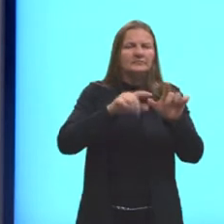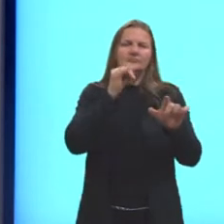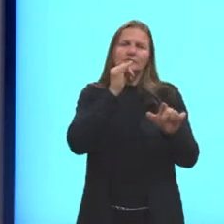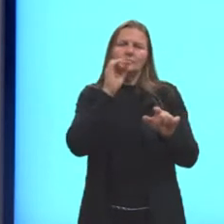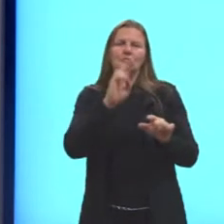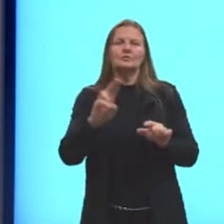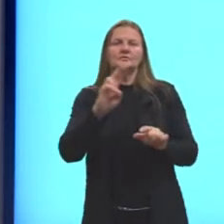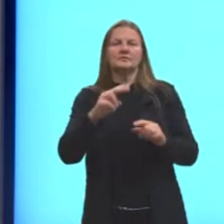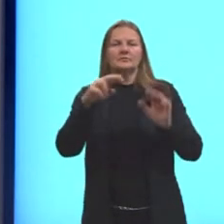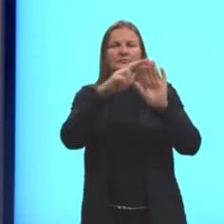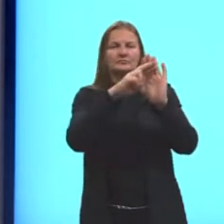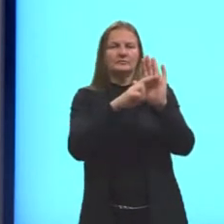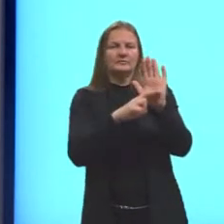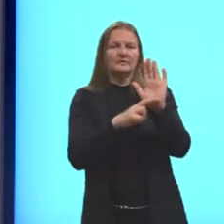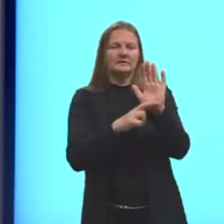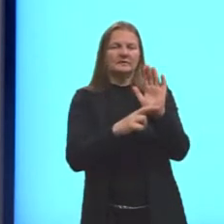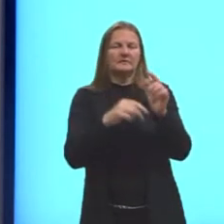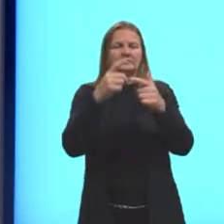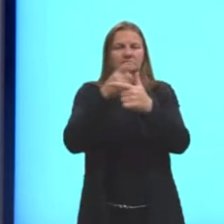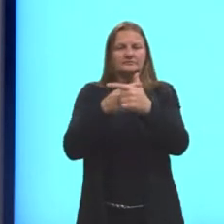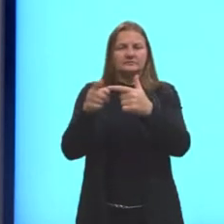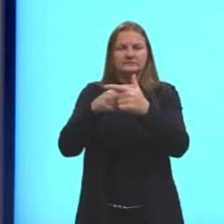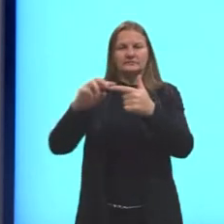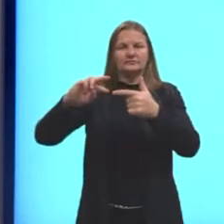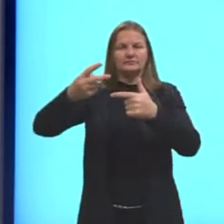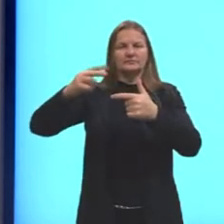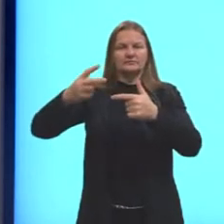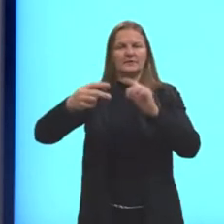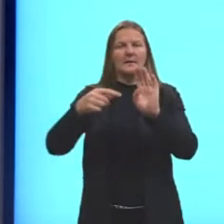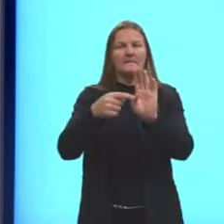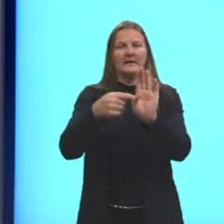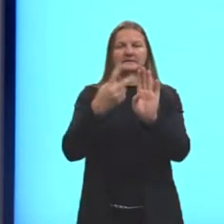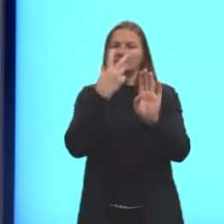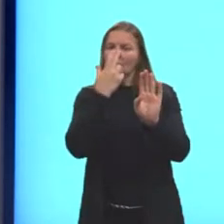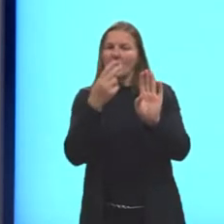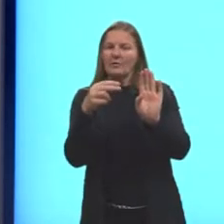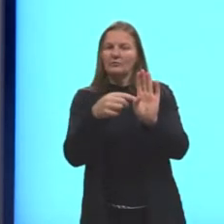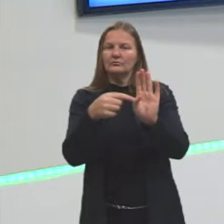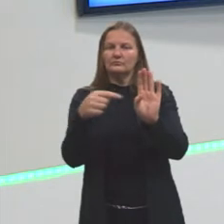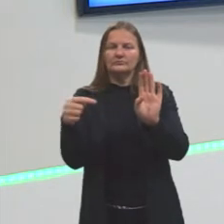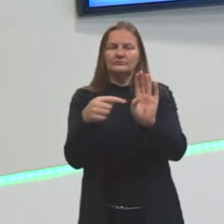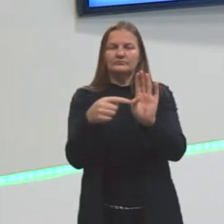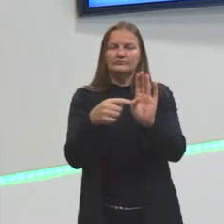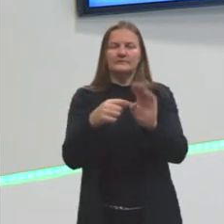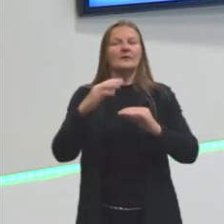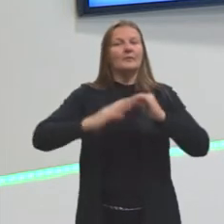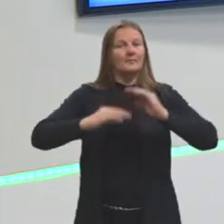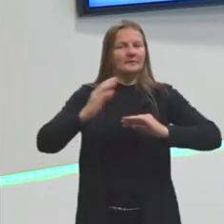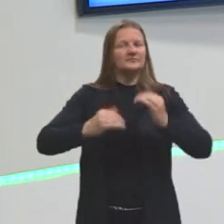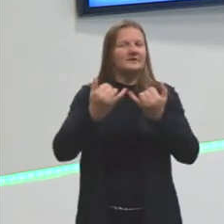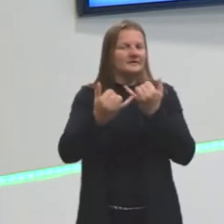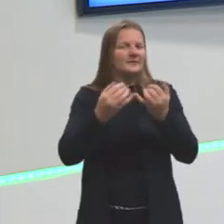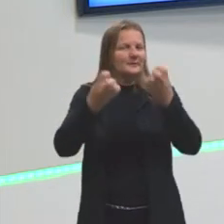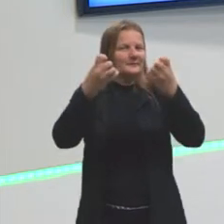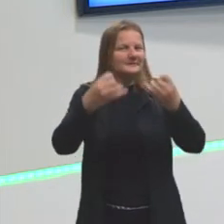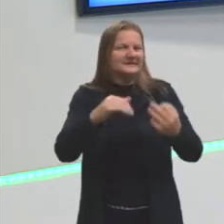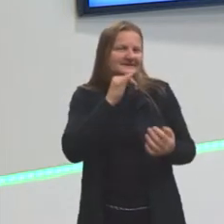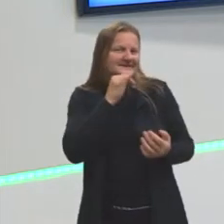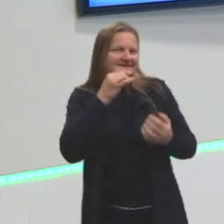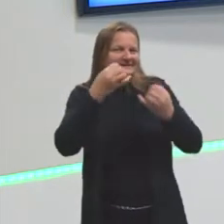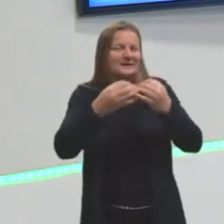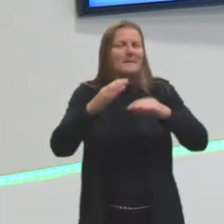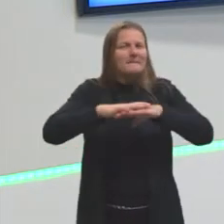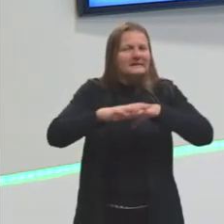usamos a regra da divisão de potências de mesma base e vamos ver na prática né eu sei que às vezes